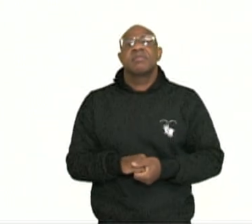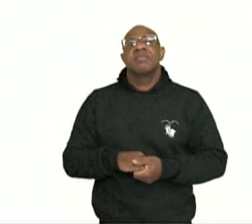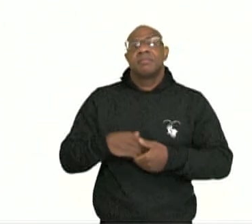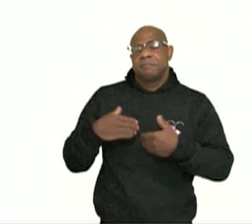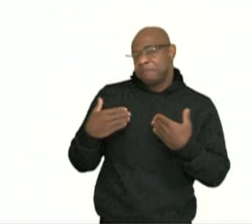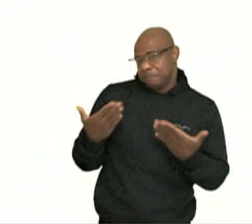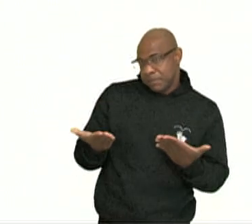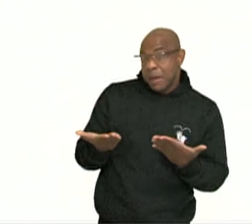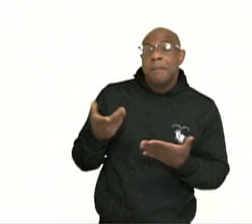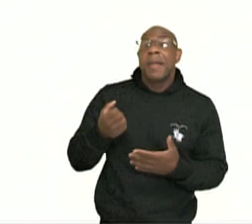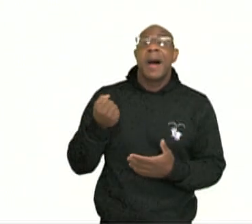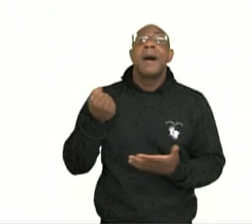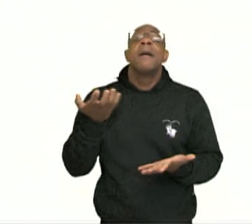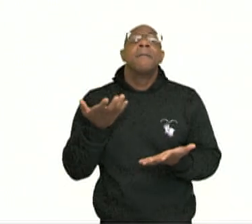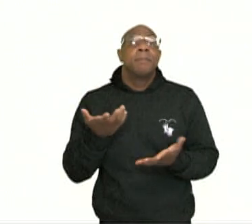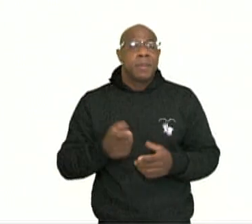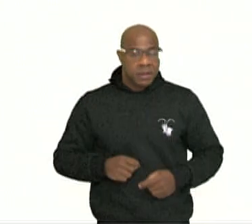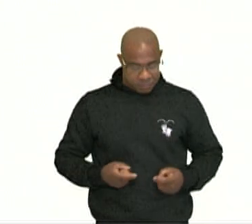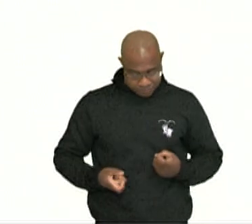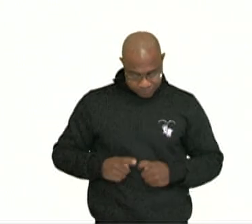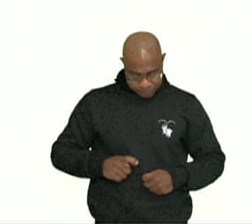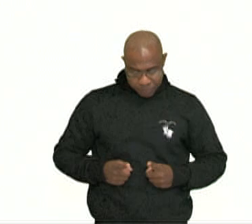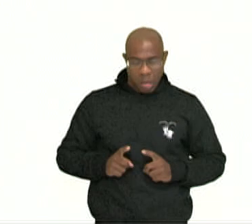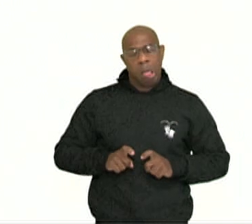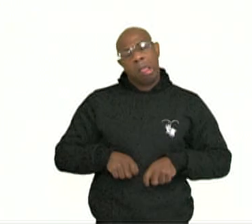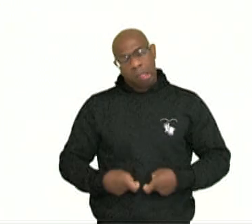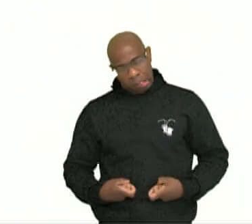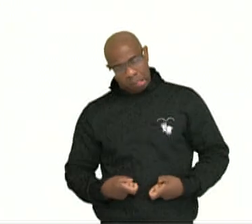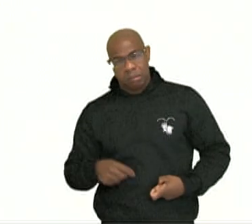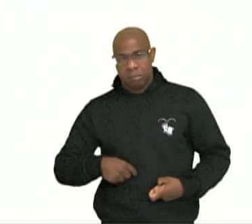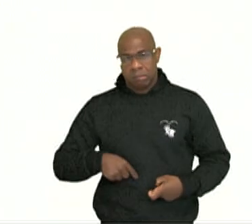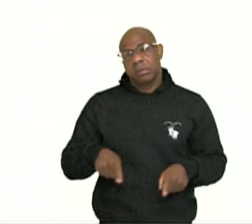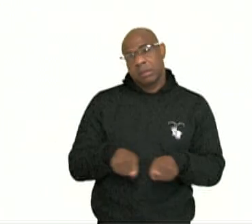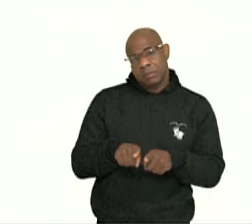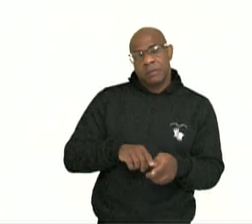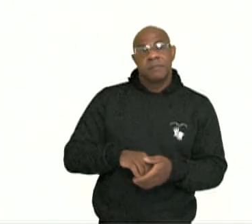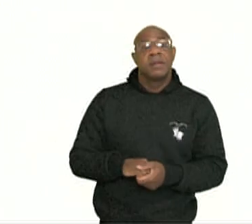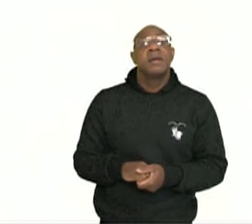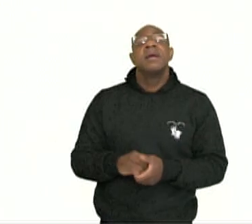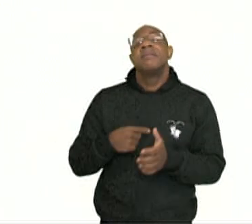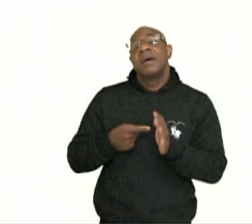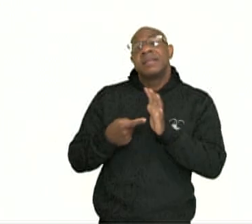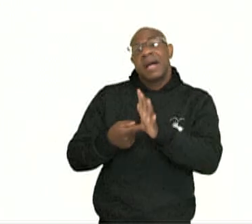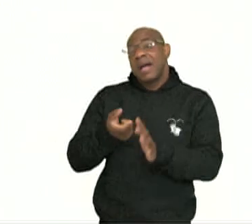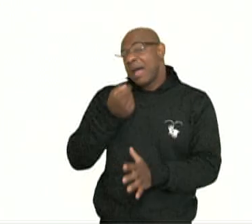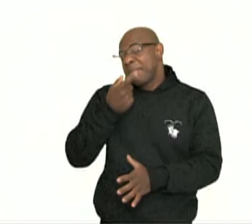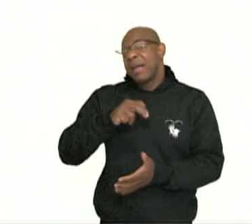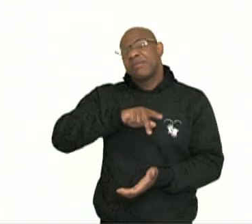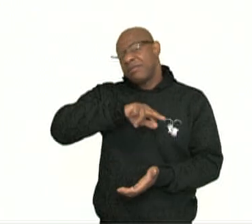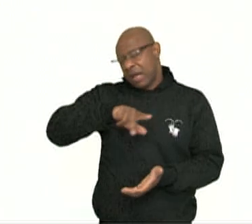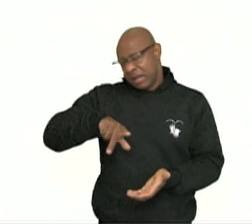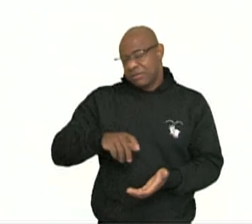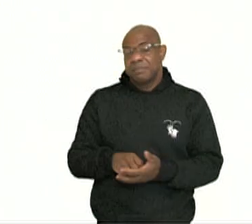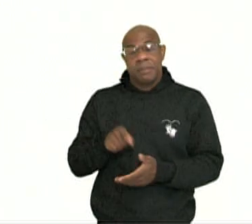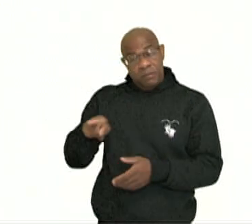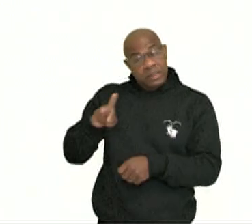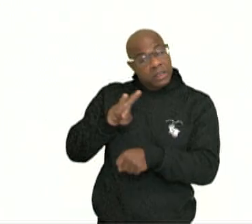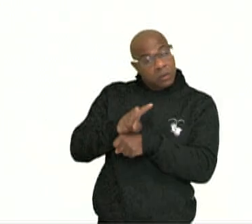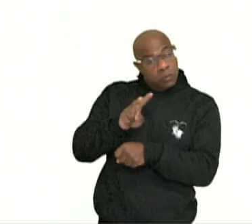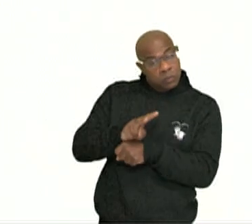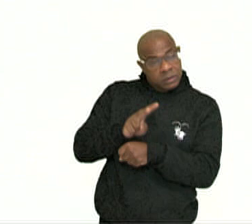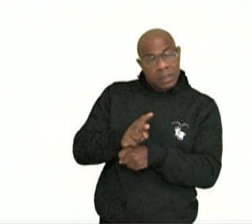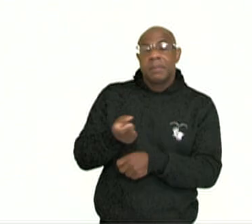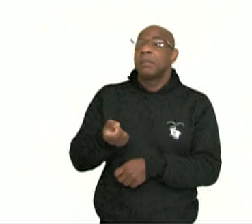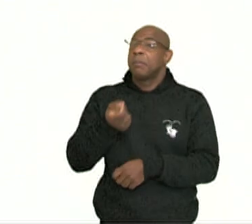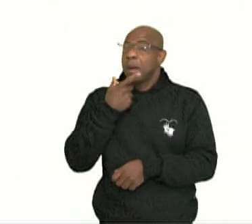parasitas ali, no caso, ali, os nematóides, e vai também receitar vermífugos, ok? E é necessário,